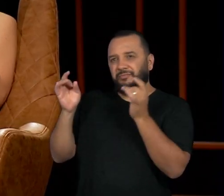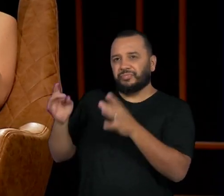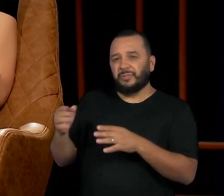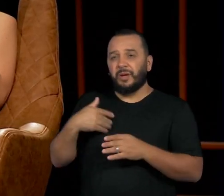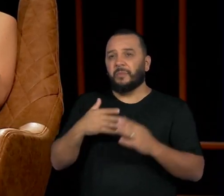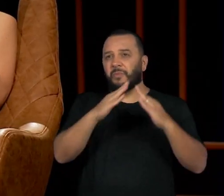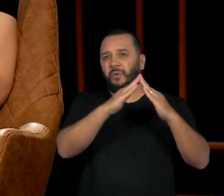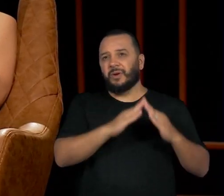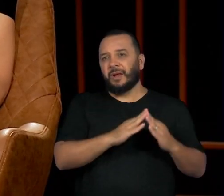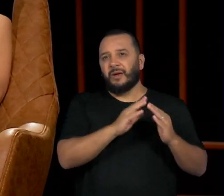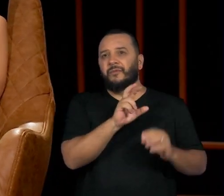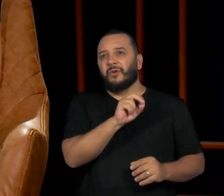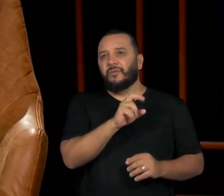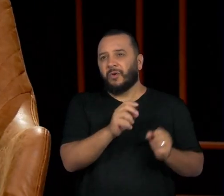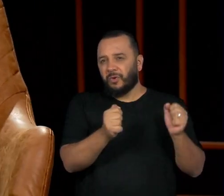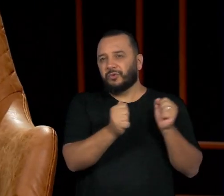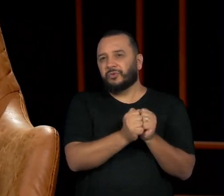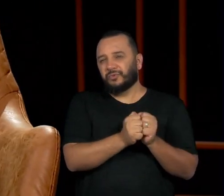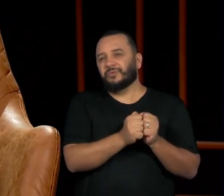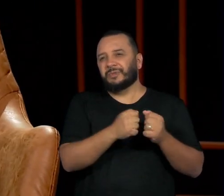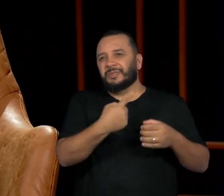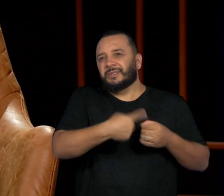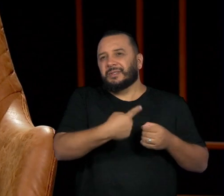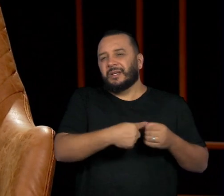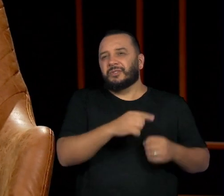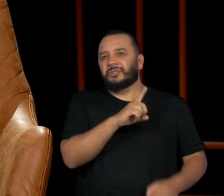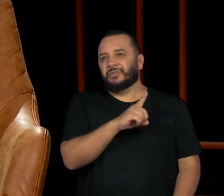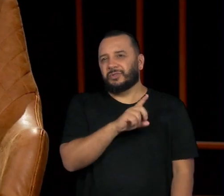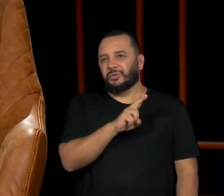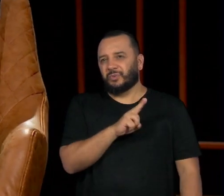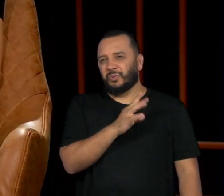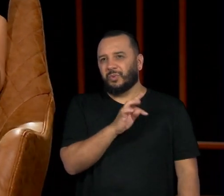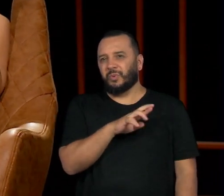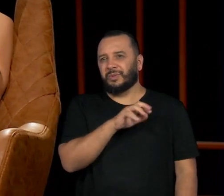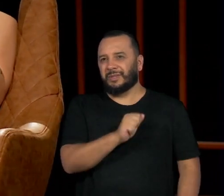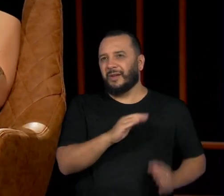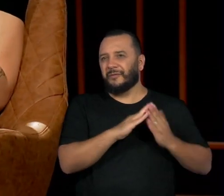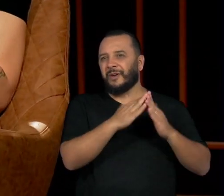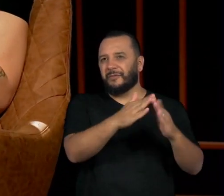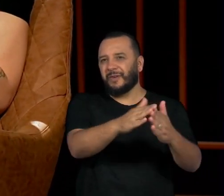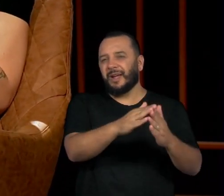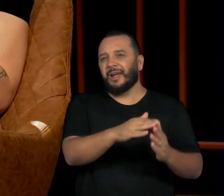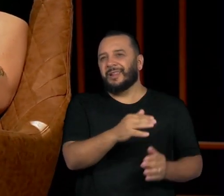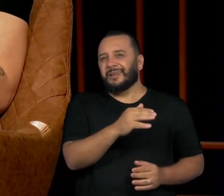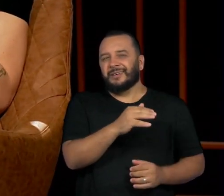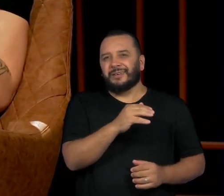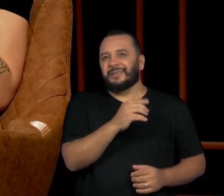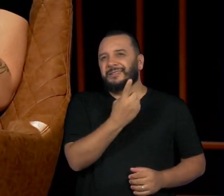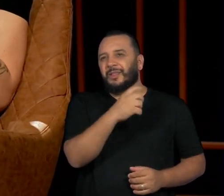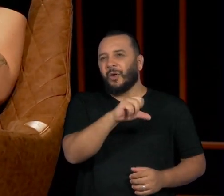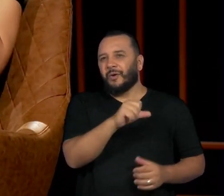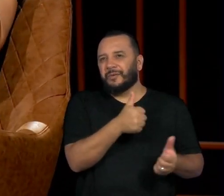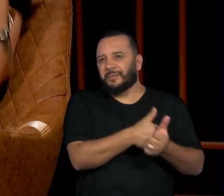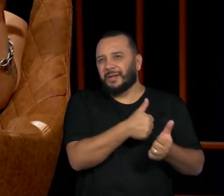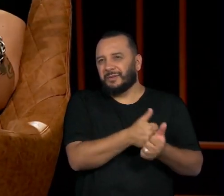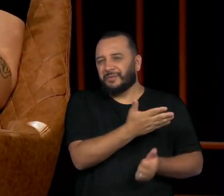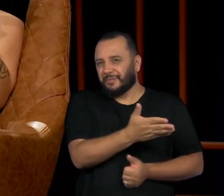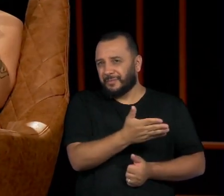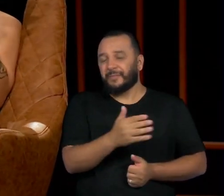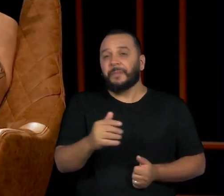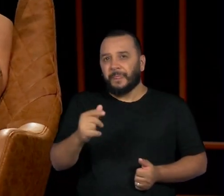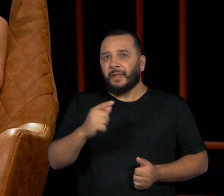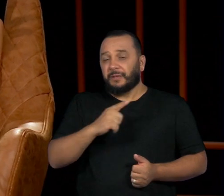na cidade de Dutra, ali do lado da favelinha da 19. E eu me lembro que a janela da sala da casa da minha avó era cravejada